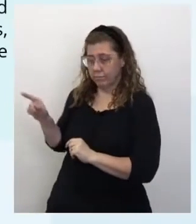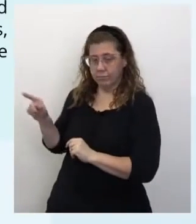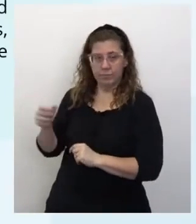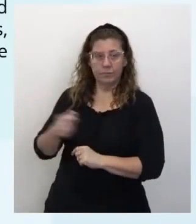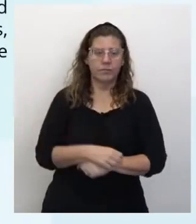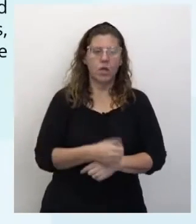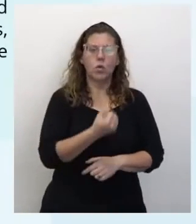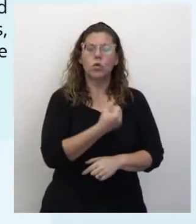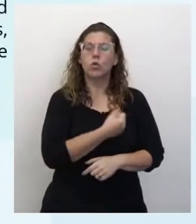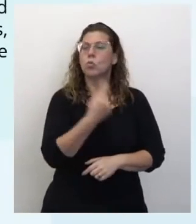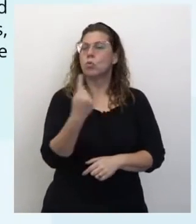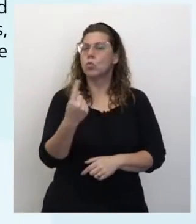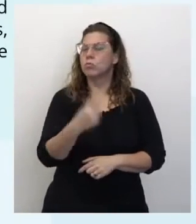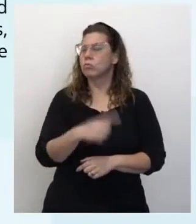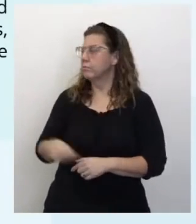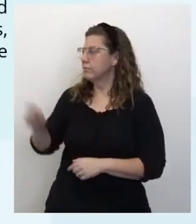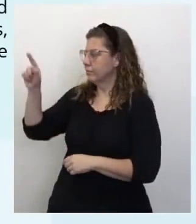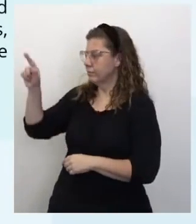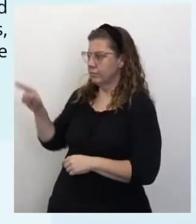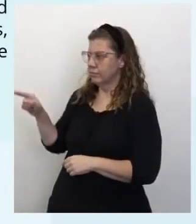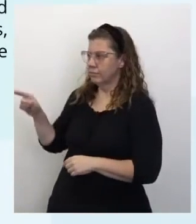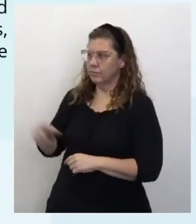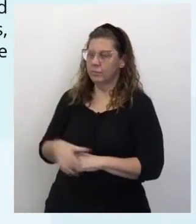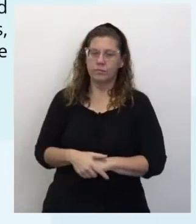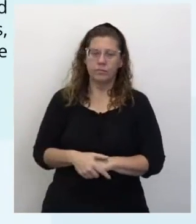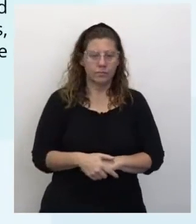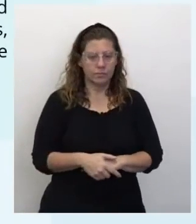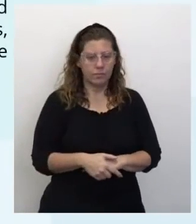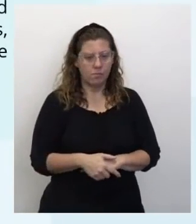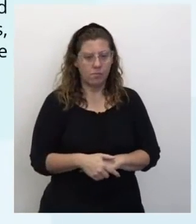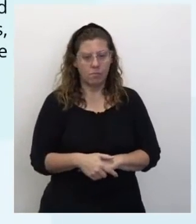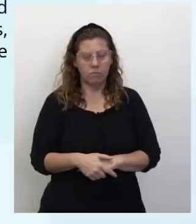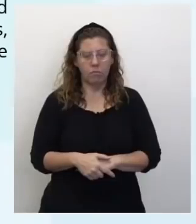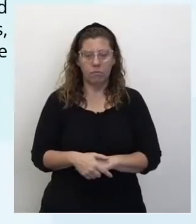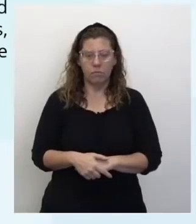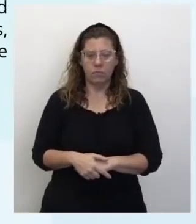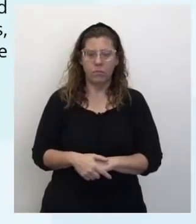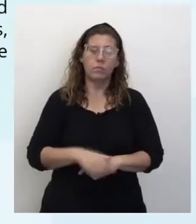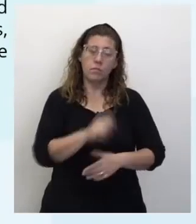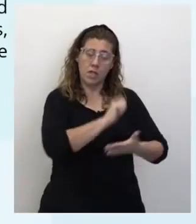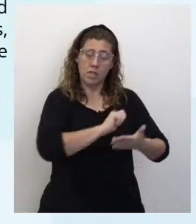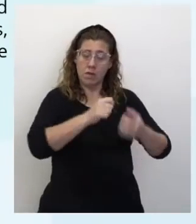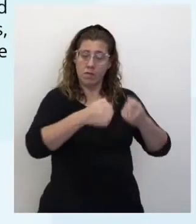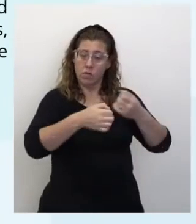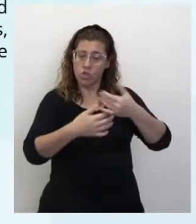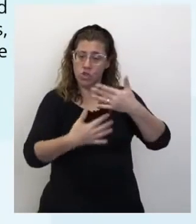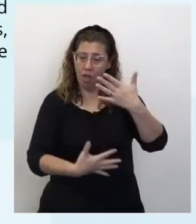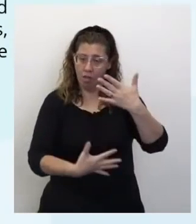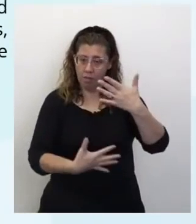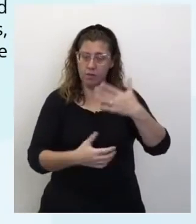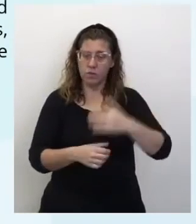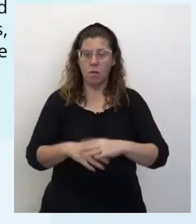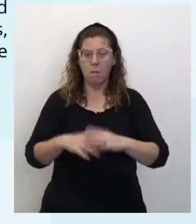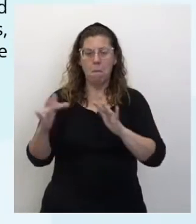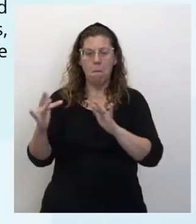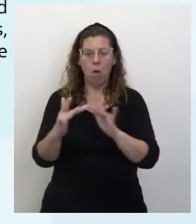Write in the chat words that connect ideas in the text. Escreva no chat palavras que conectam